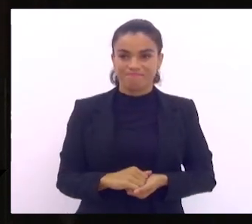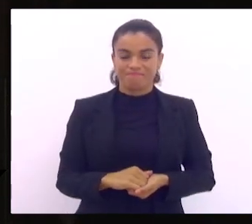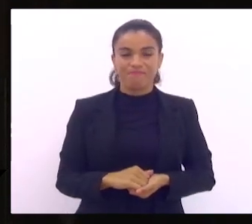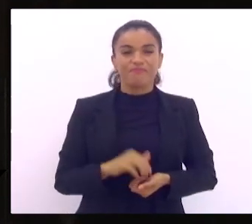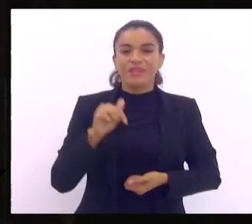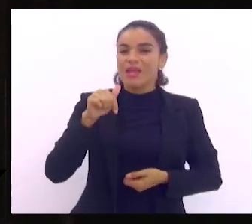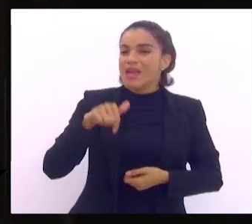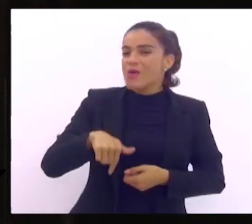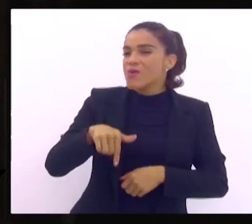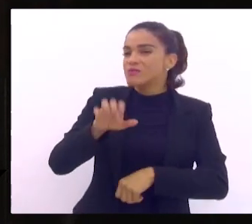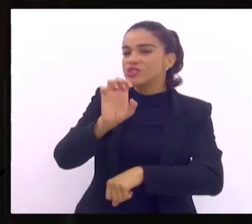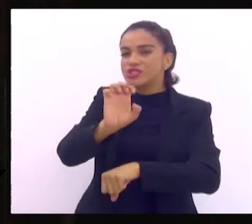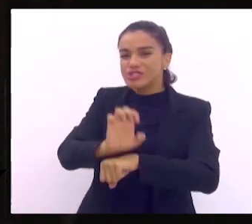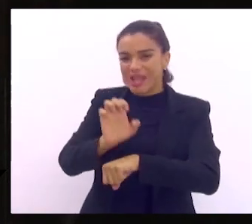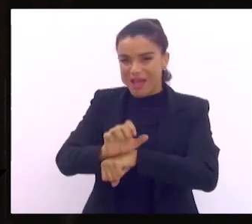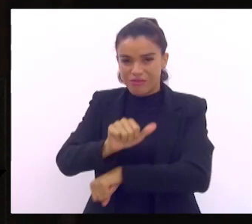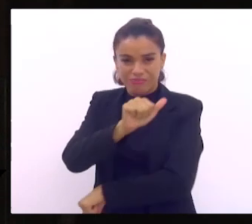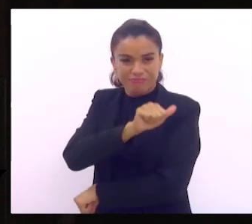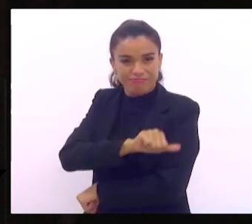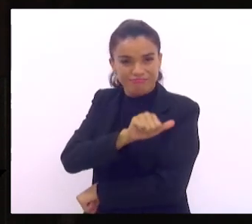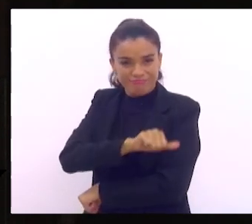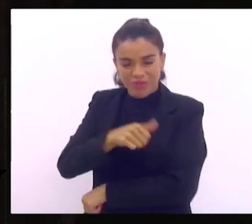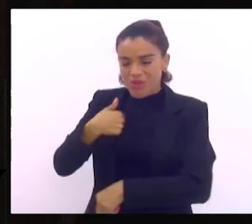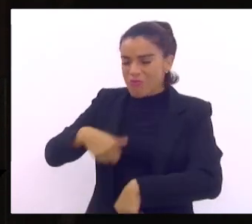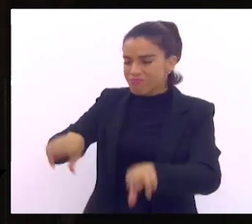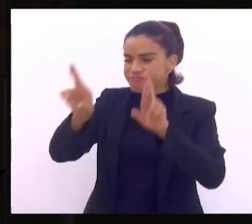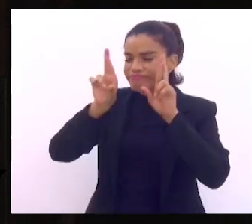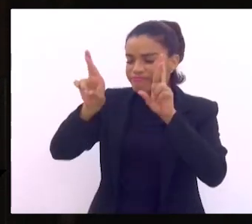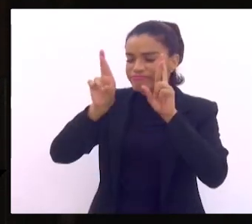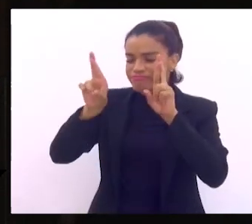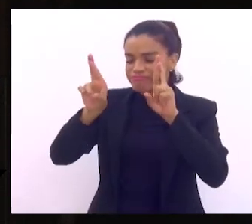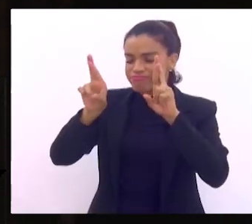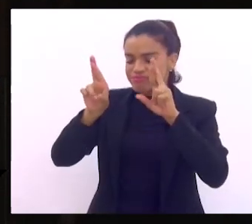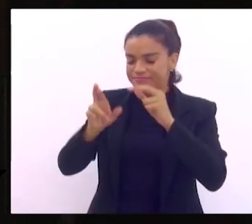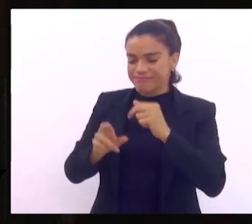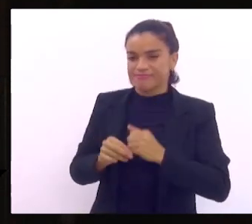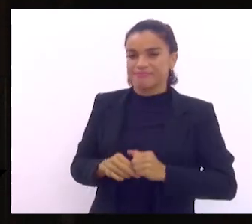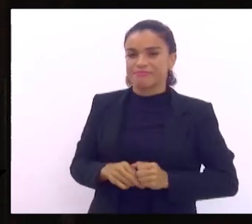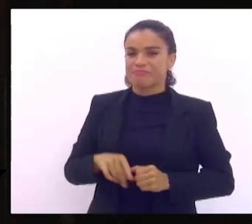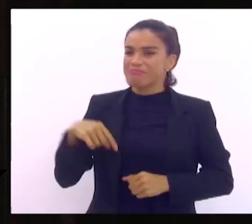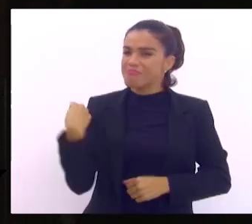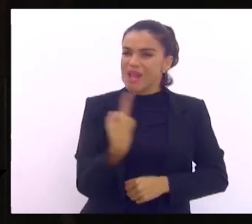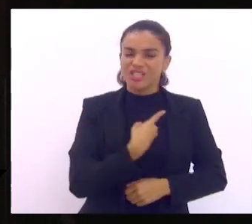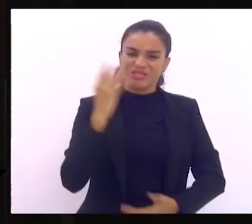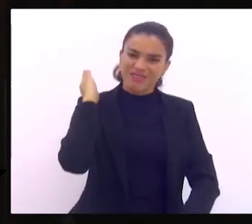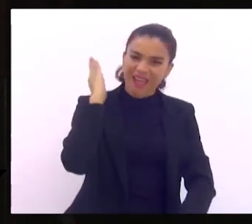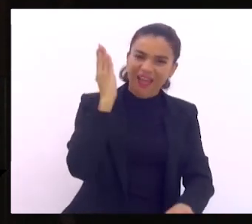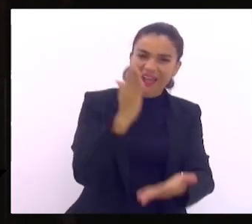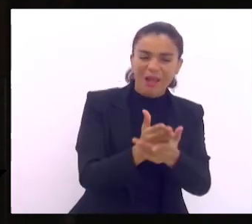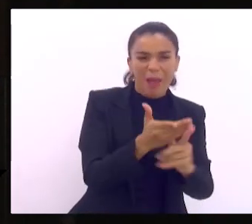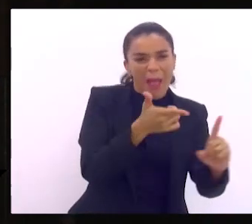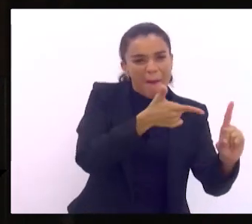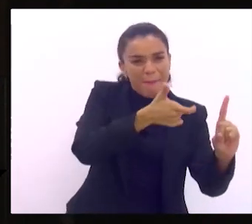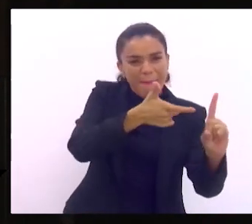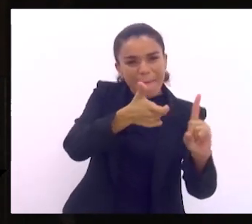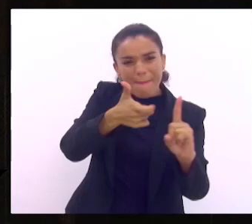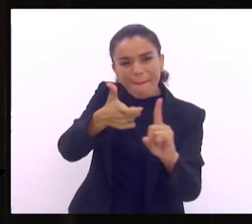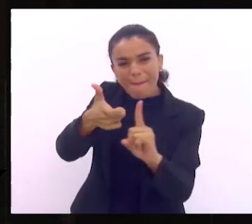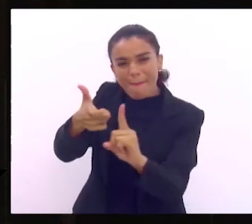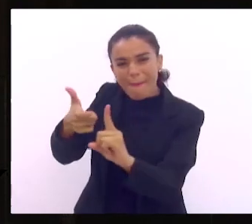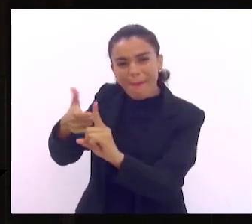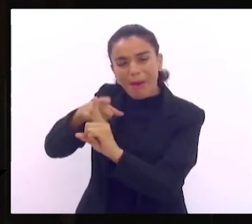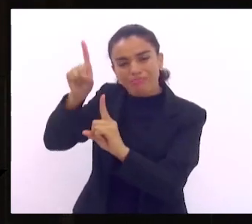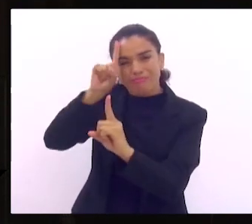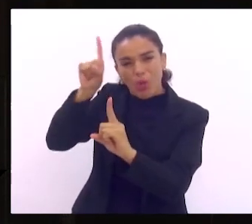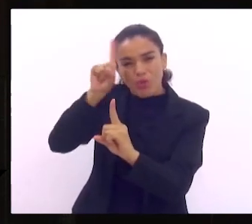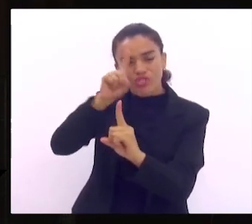Esse Estado, presidente, que eu conto com você, para a gente acabar com esse genocídio que mata todo dia